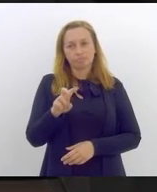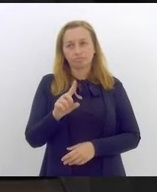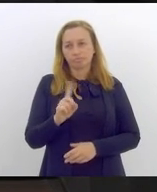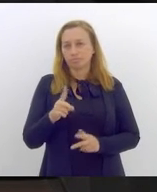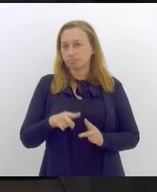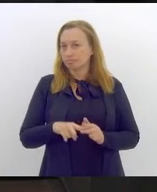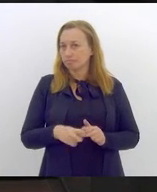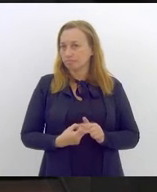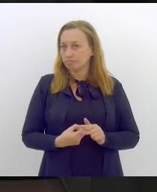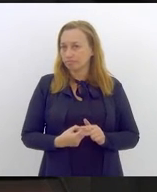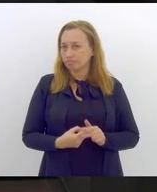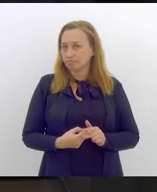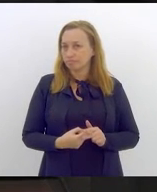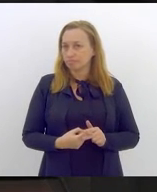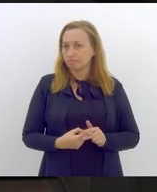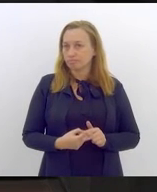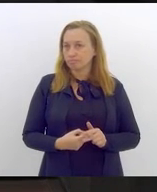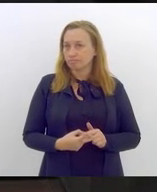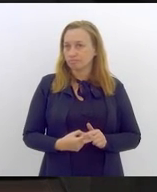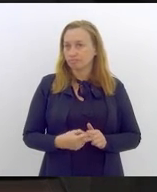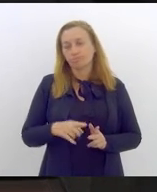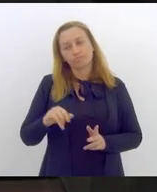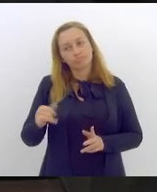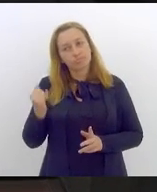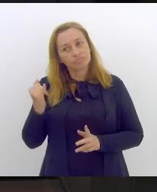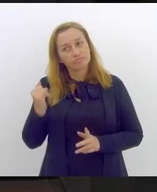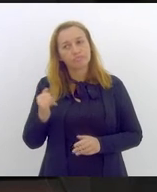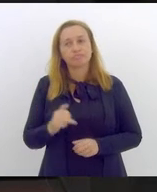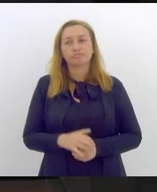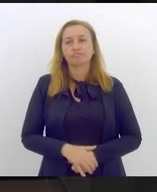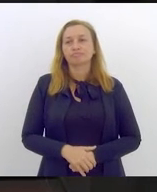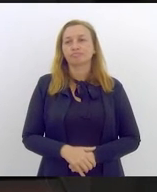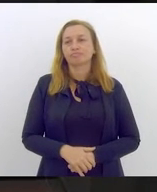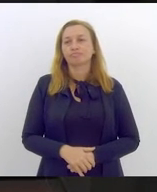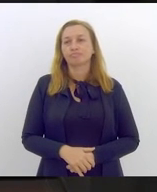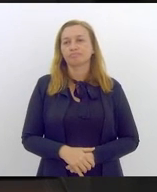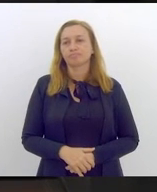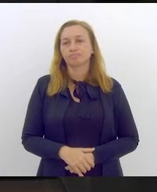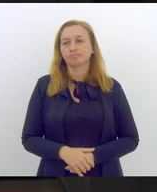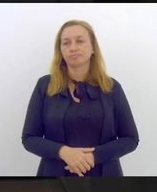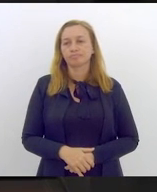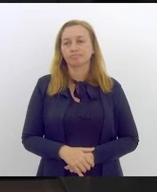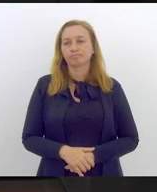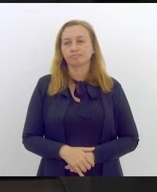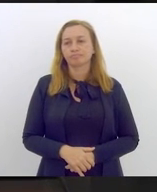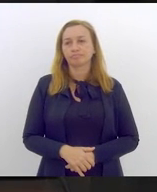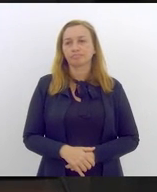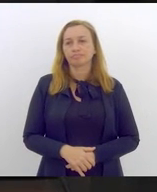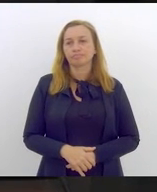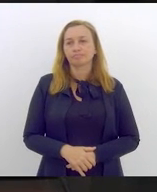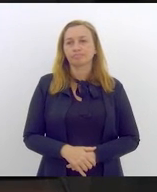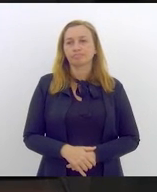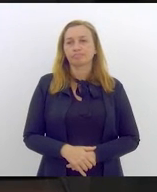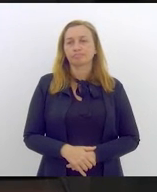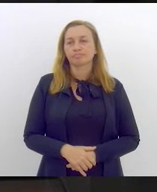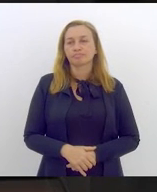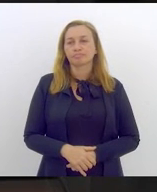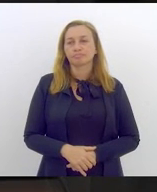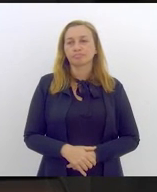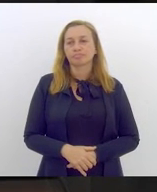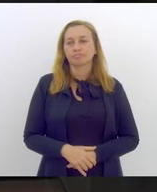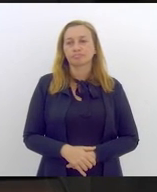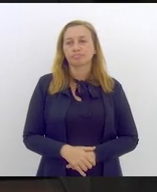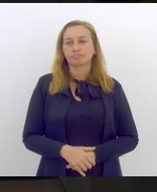corrigir a inflação sem trazer a valor a valor presente